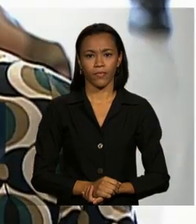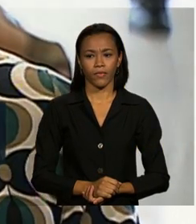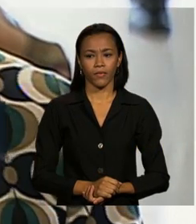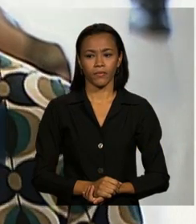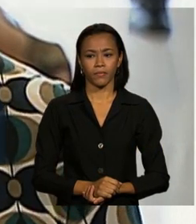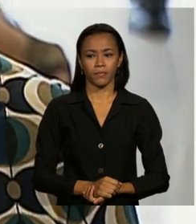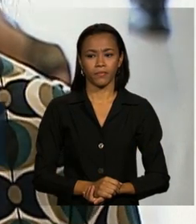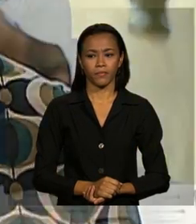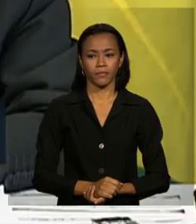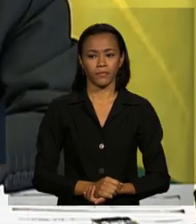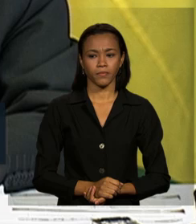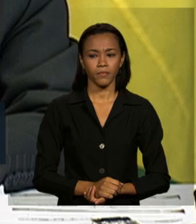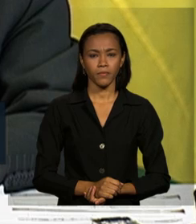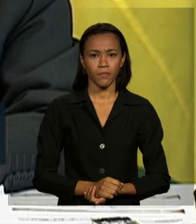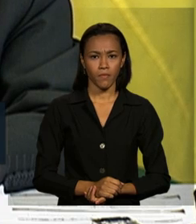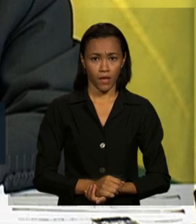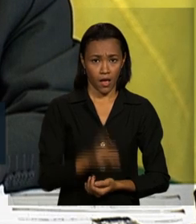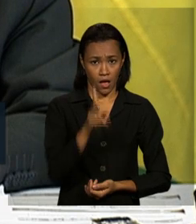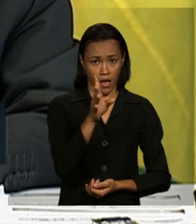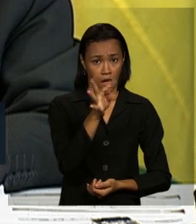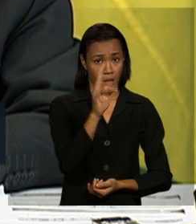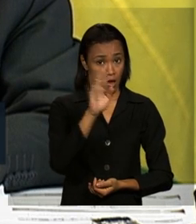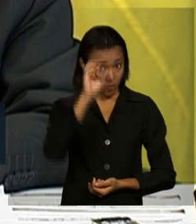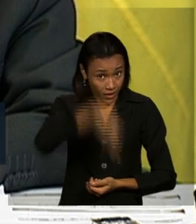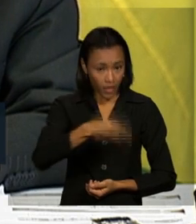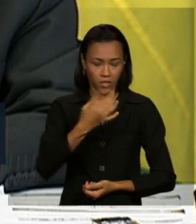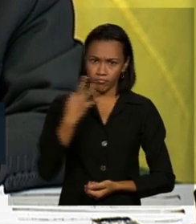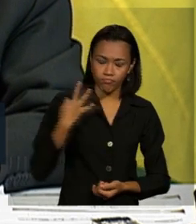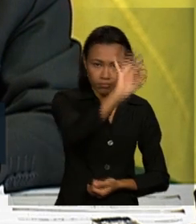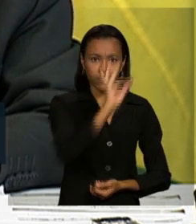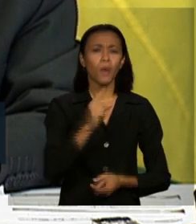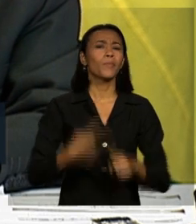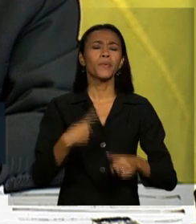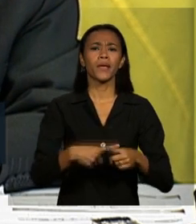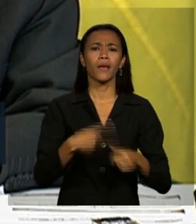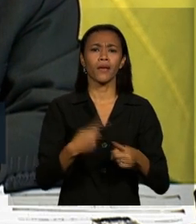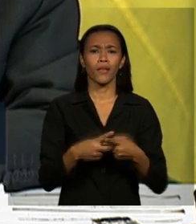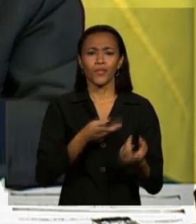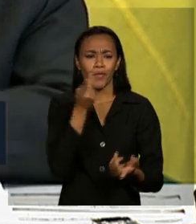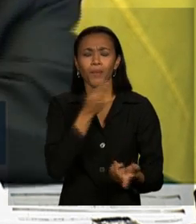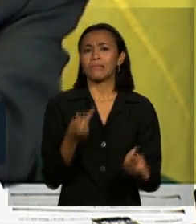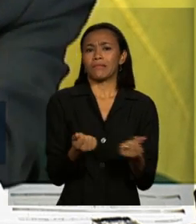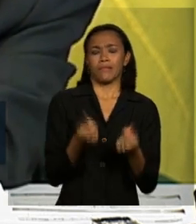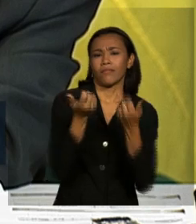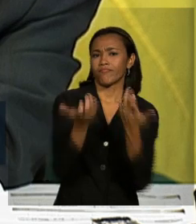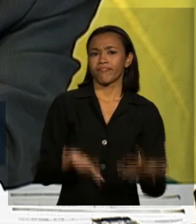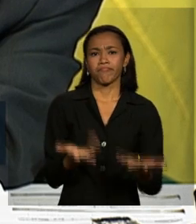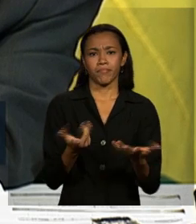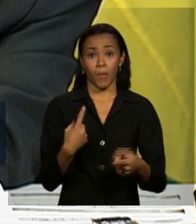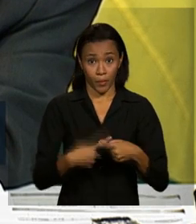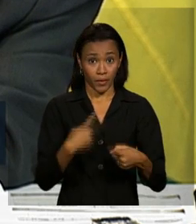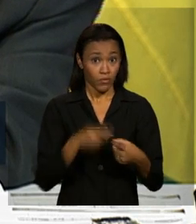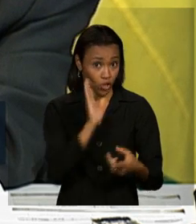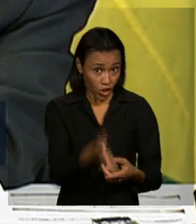né relativamente ao trem de alta velocidade Por que que nós não tratamos nada em relação ao trem porque o O que